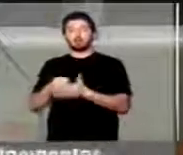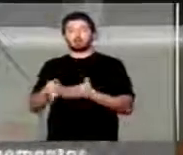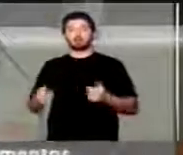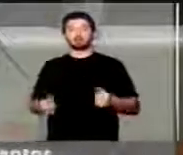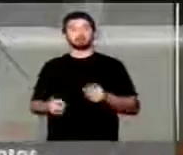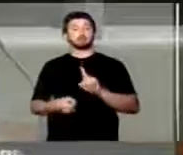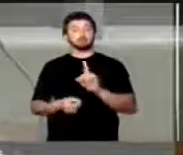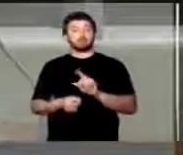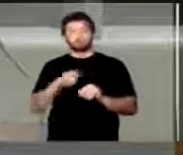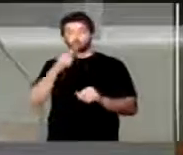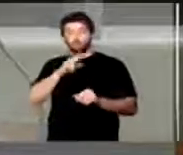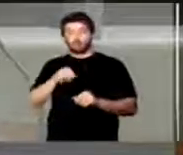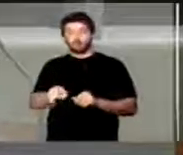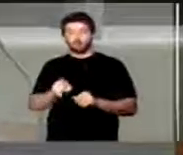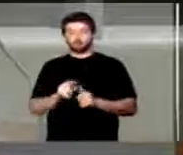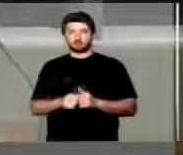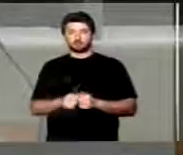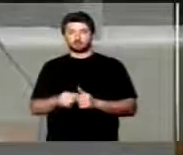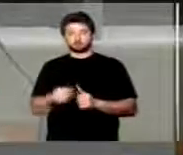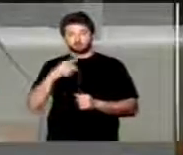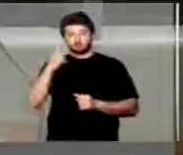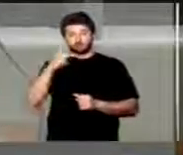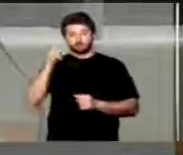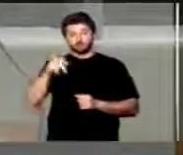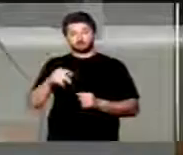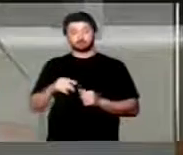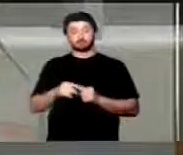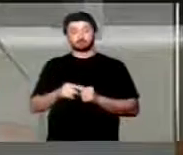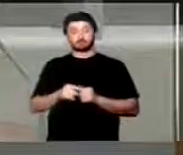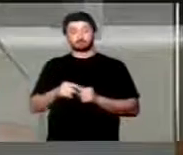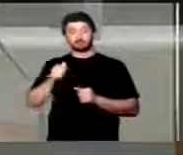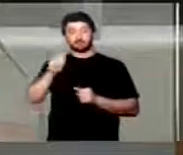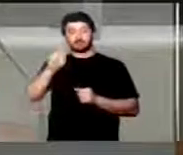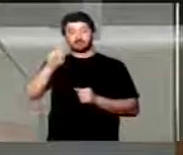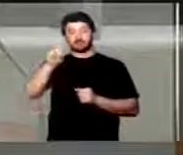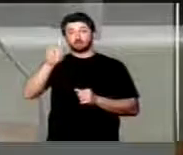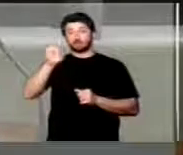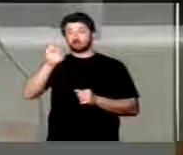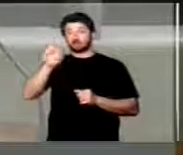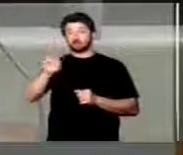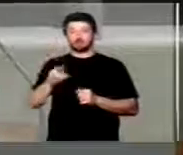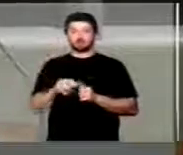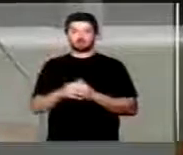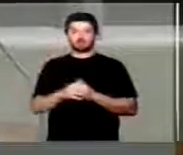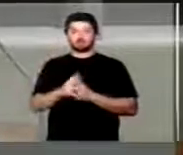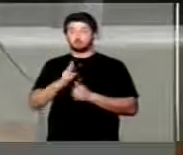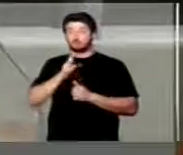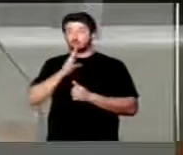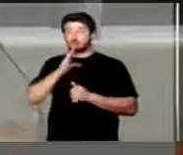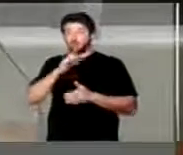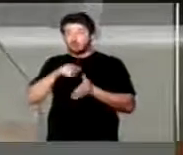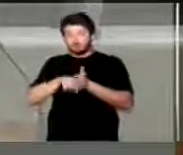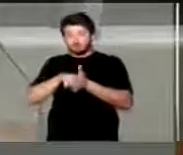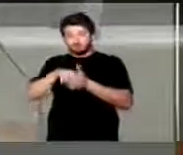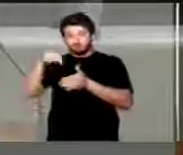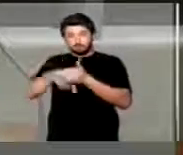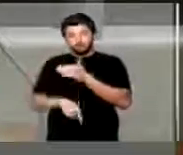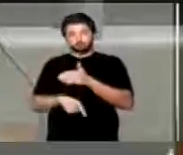Nós estamos falando disso. Nós estamos falando de auditar, conhecer a